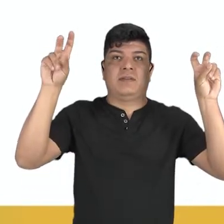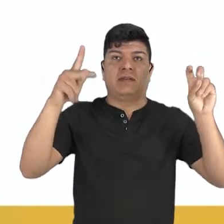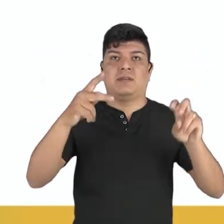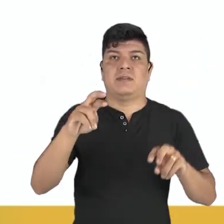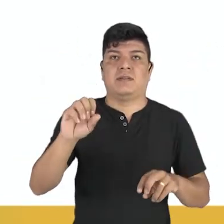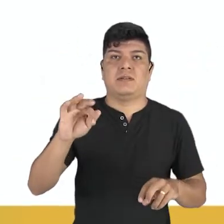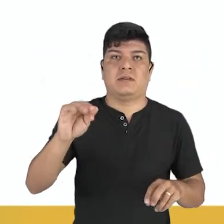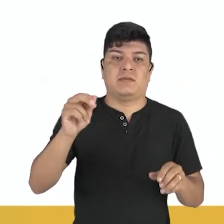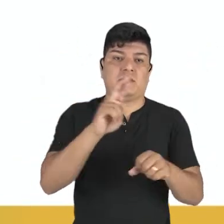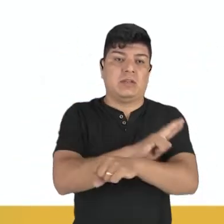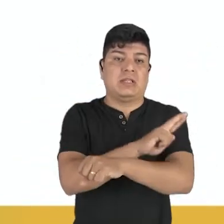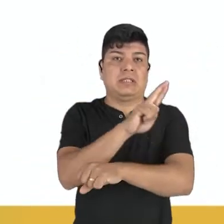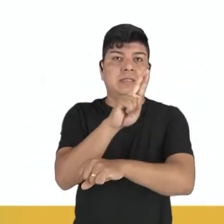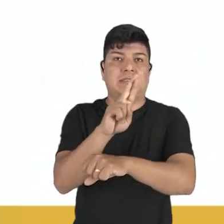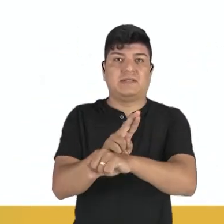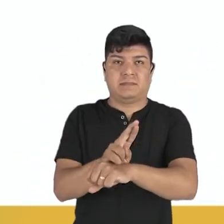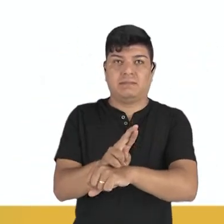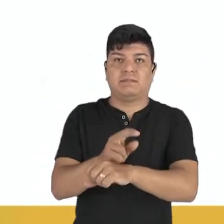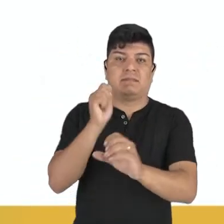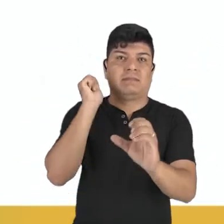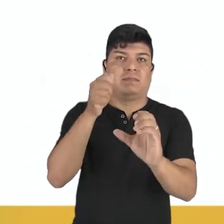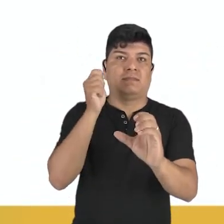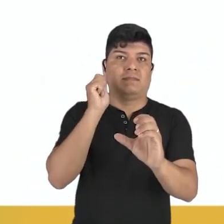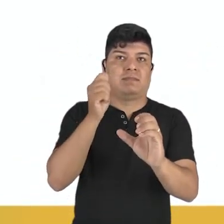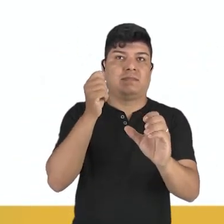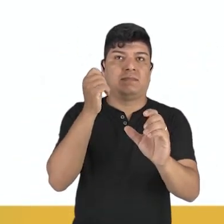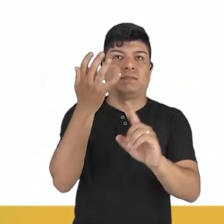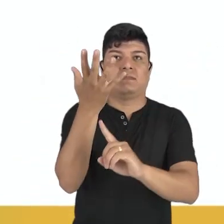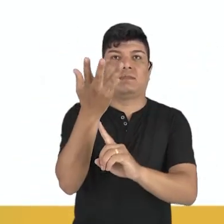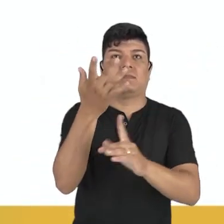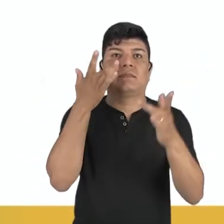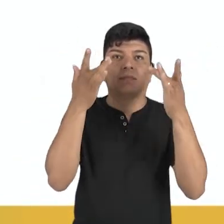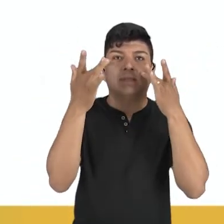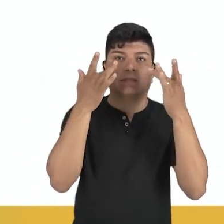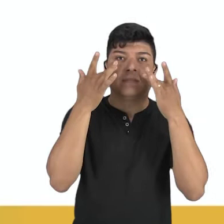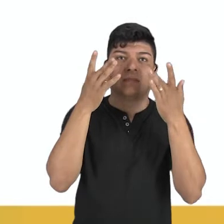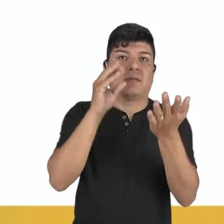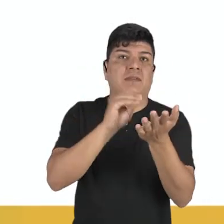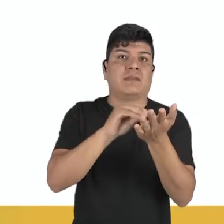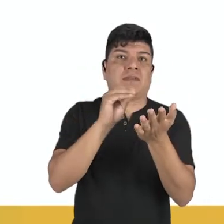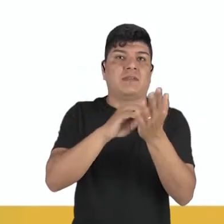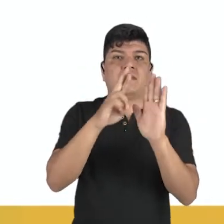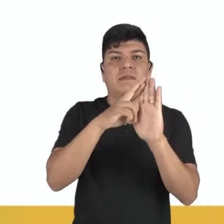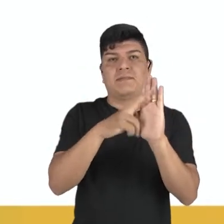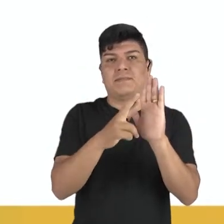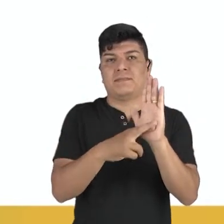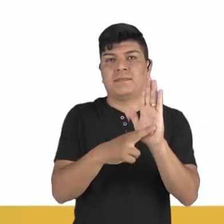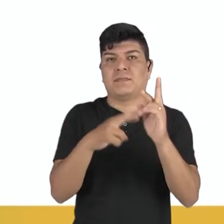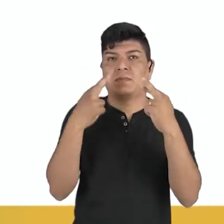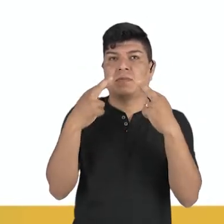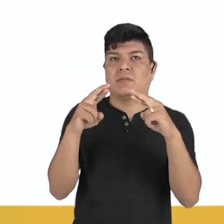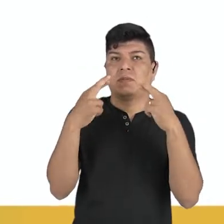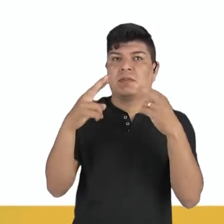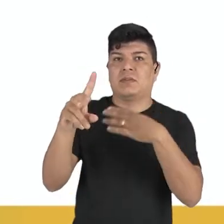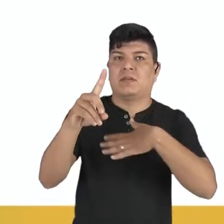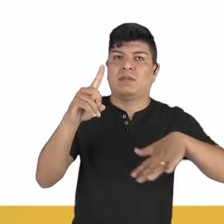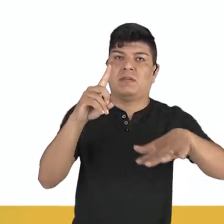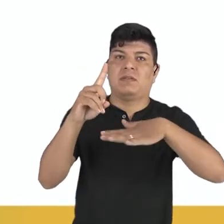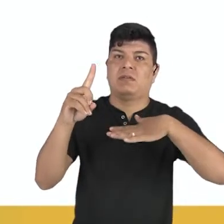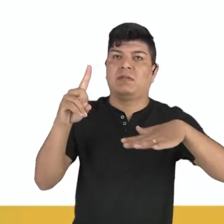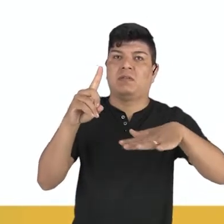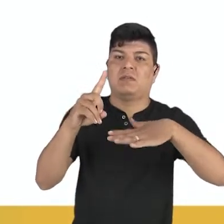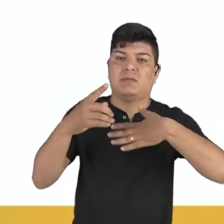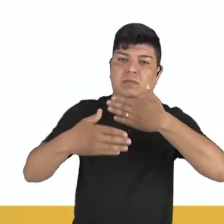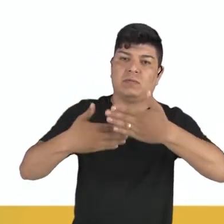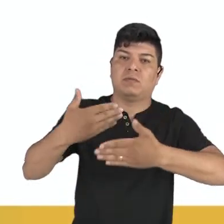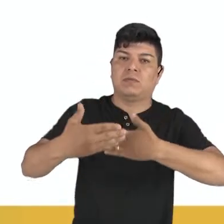Profanos ou religiosos Carpintaria teatral rudimentar ausência de regras crítica a uma sociedade